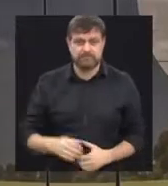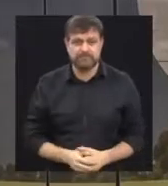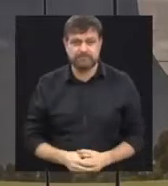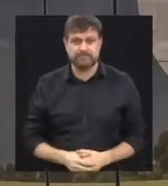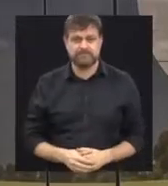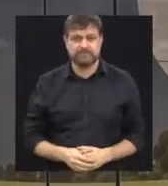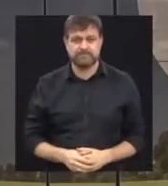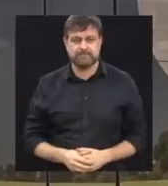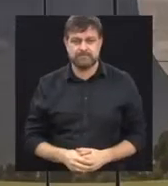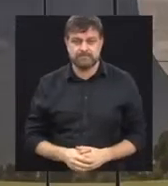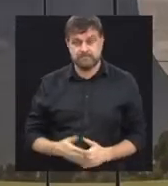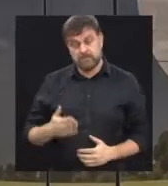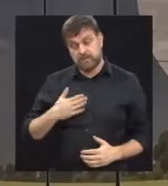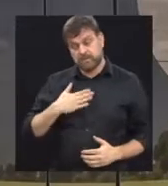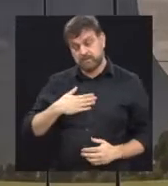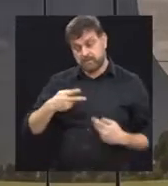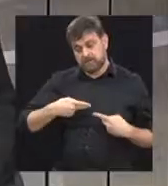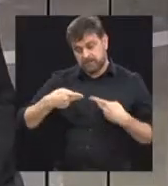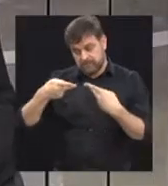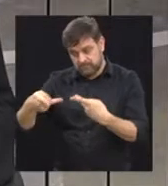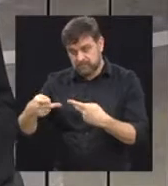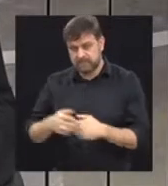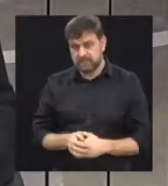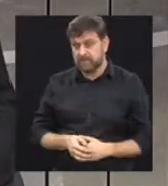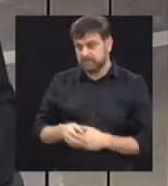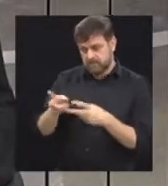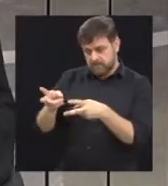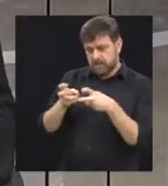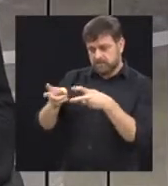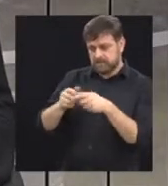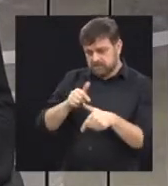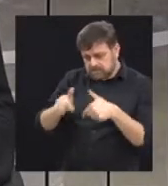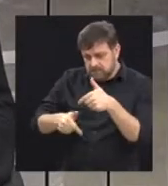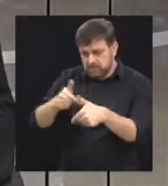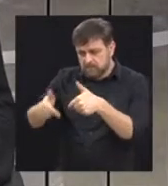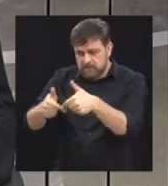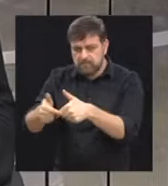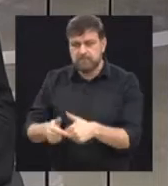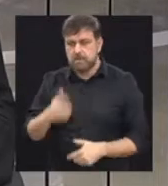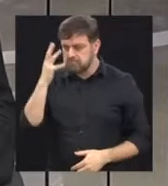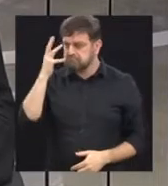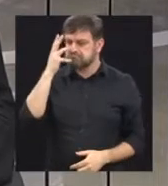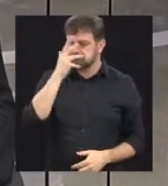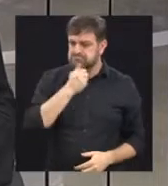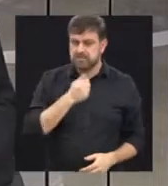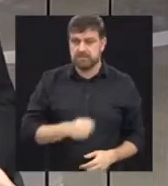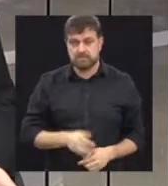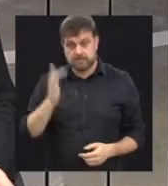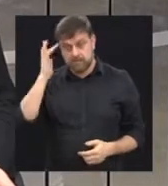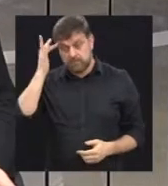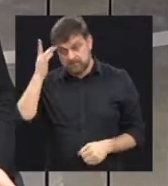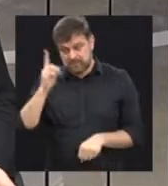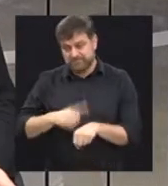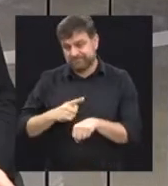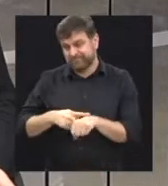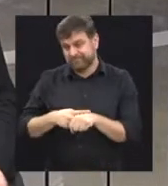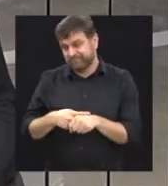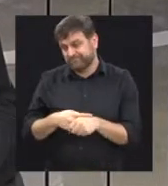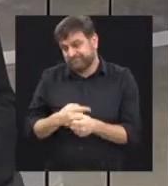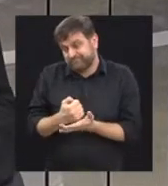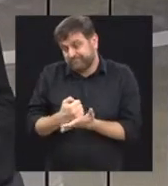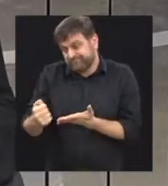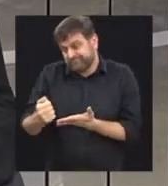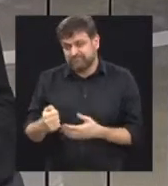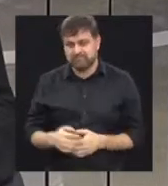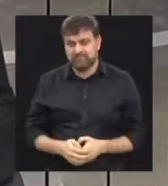limitações. Realmente, na minha visita, eu vi o envolvimento, eu vi o trabalho, eu achei muito bonito. Eu acho que, infelizmente, o nosso tempo está acabando,